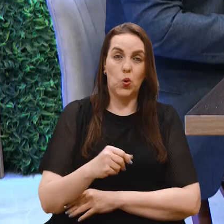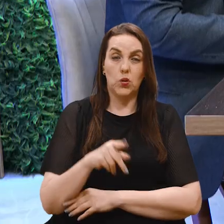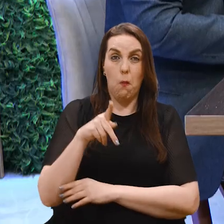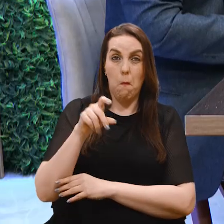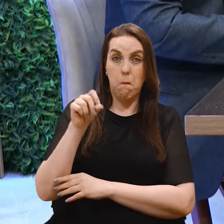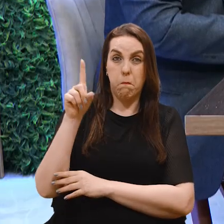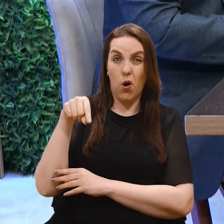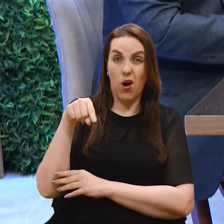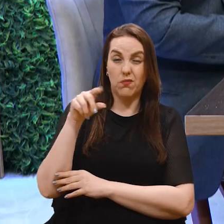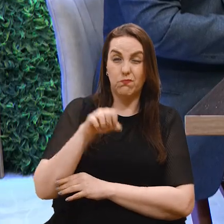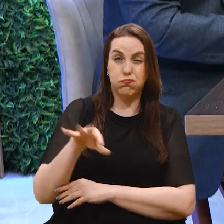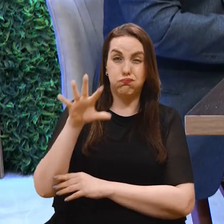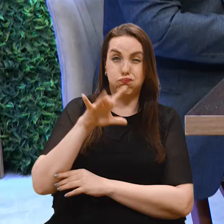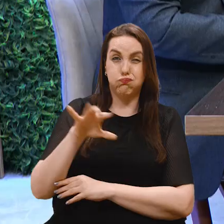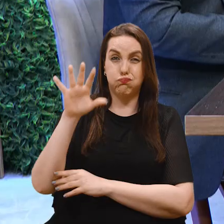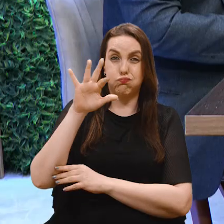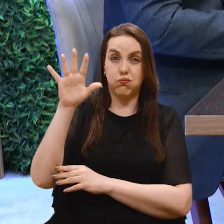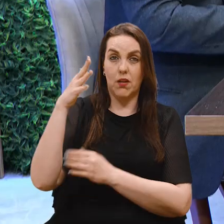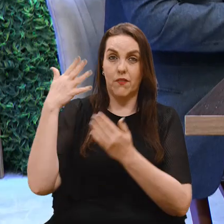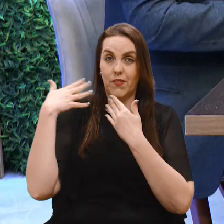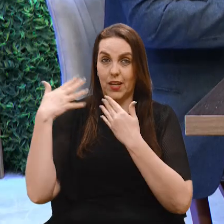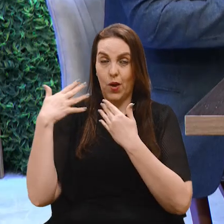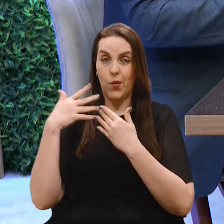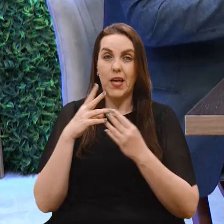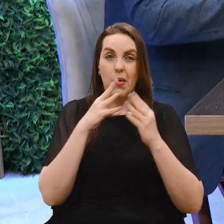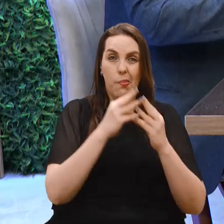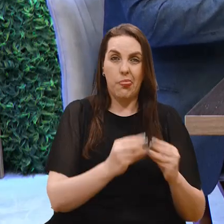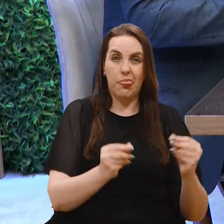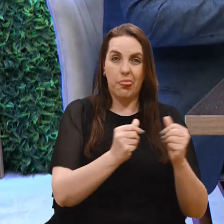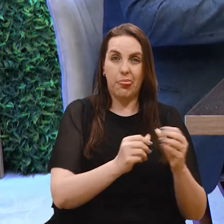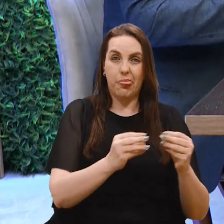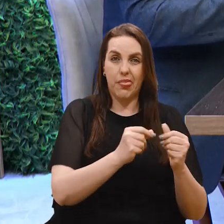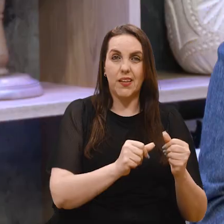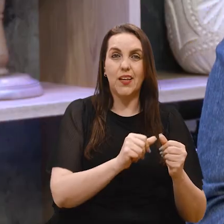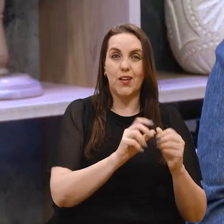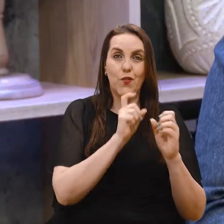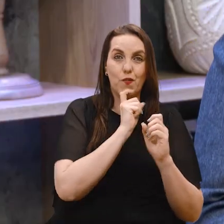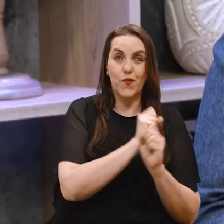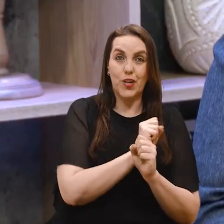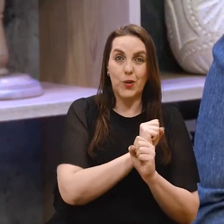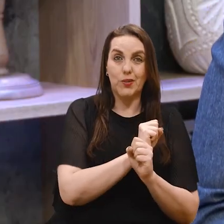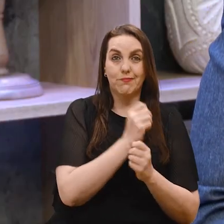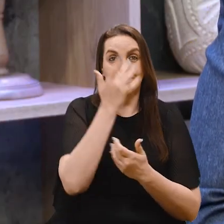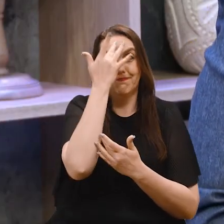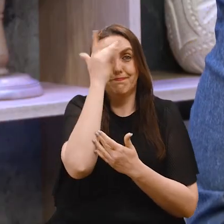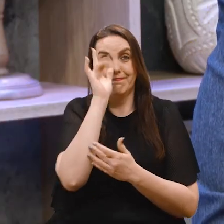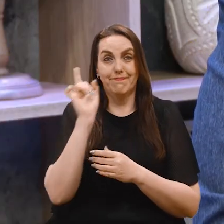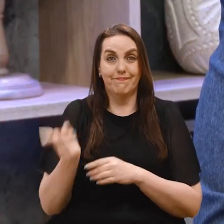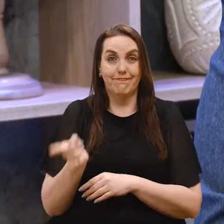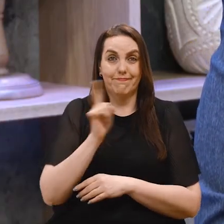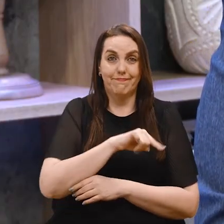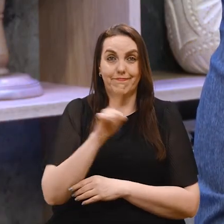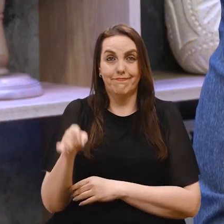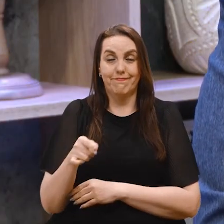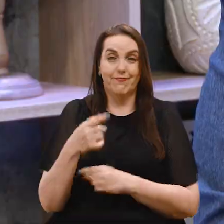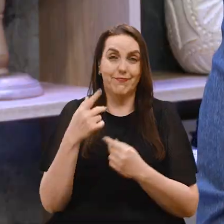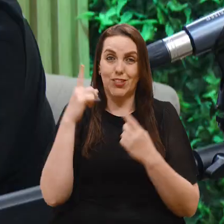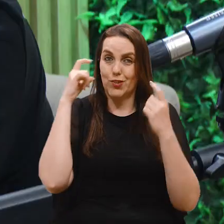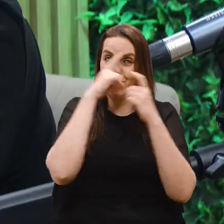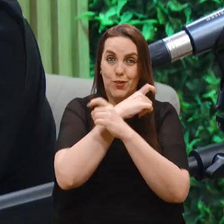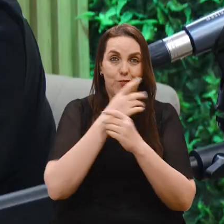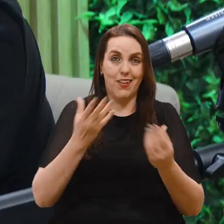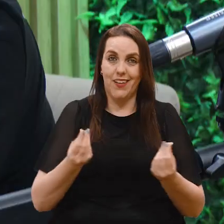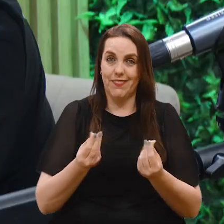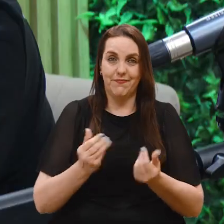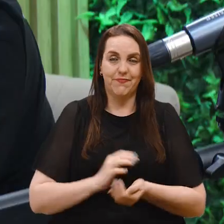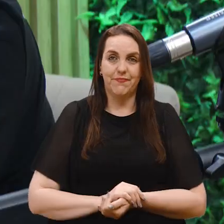verão e o barro no inverno. Não se sabe qual que é o pior. Os dois são tão difíceis igualmente, né? Tem umas